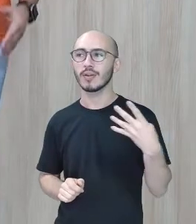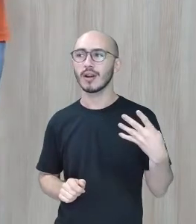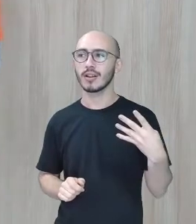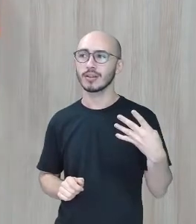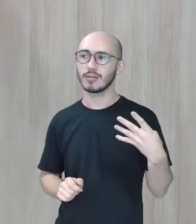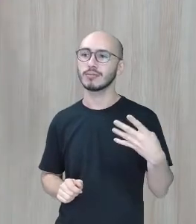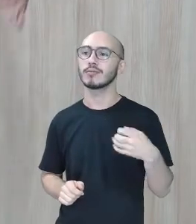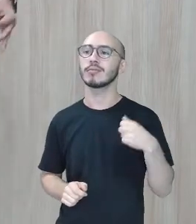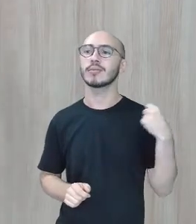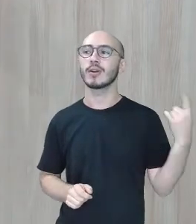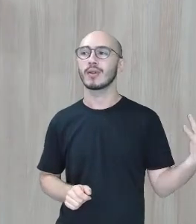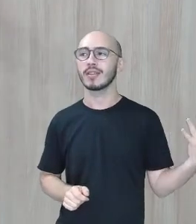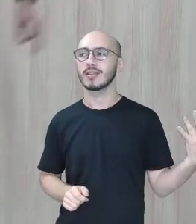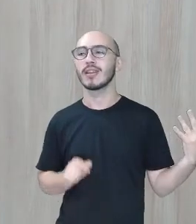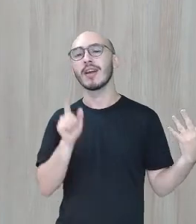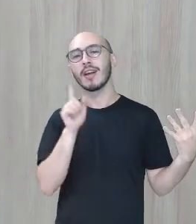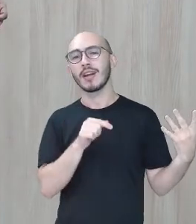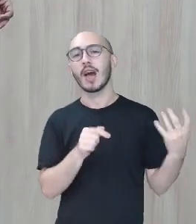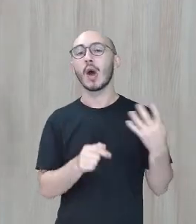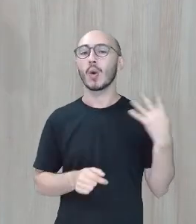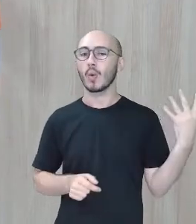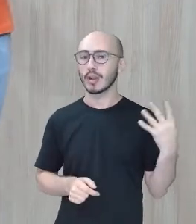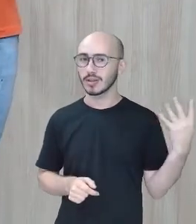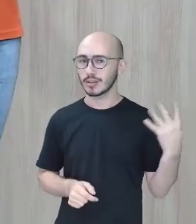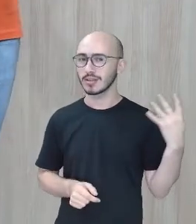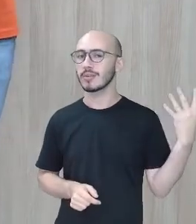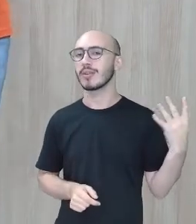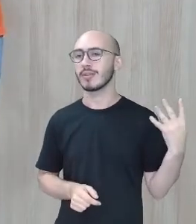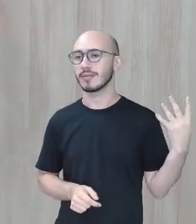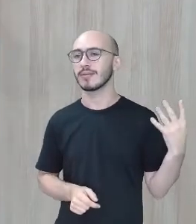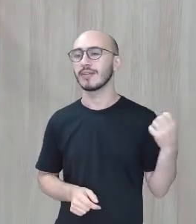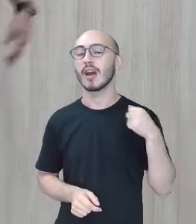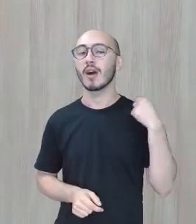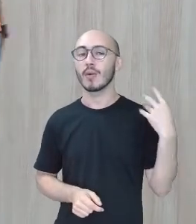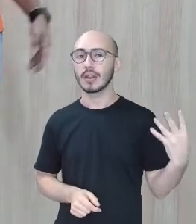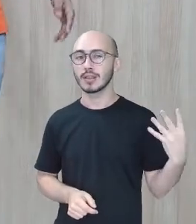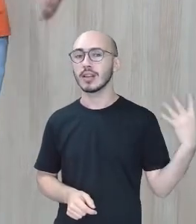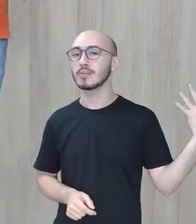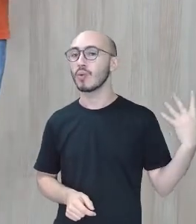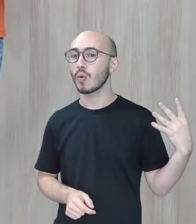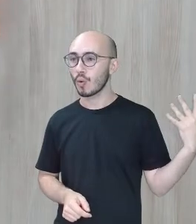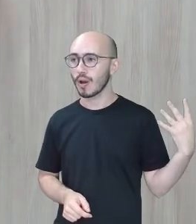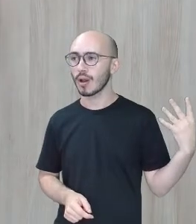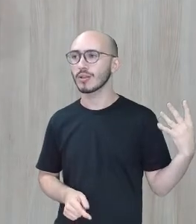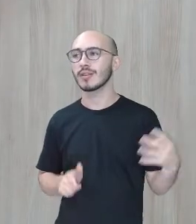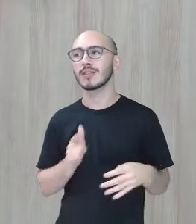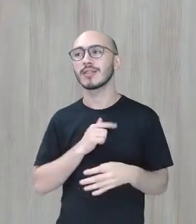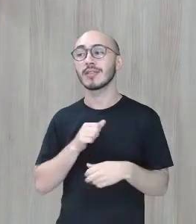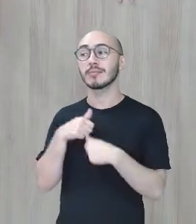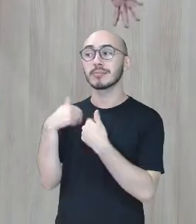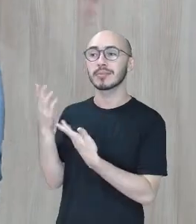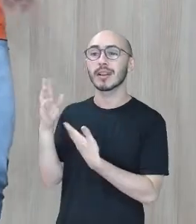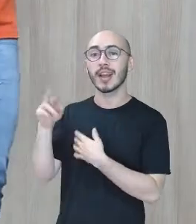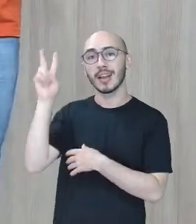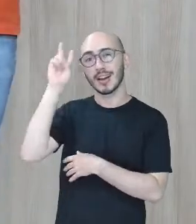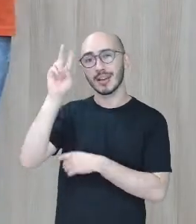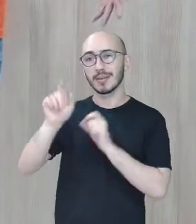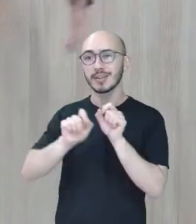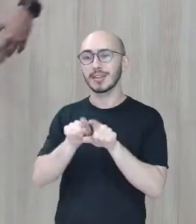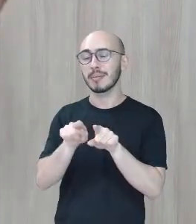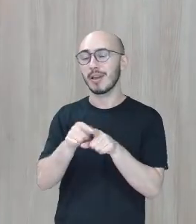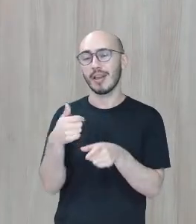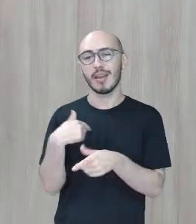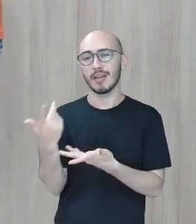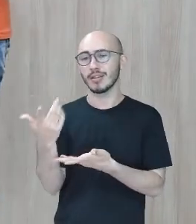É o 44º número. Eu ia passar a palavra para tu falar, senão vai que ela não se lembra, feito eu não me